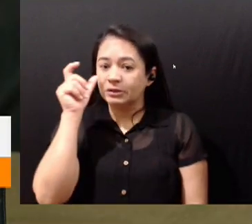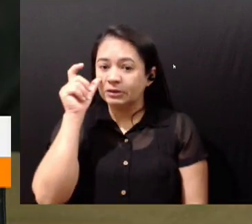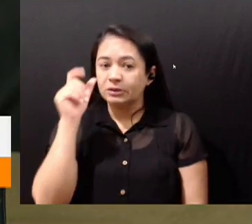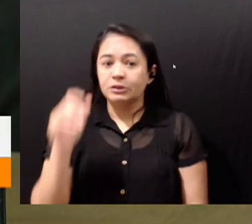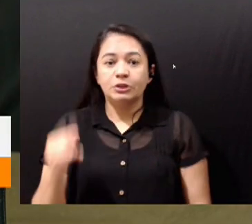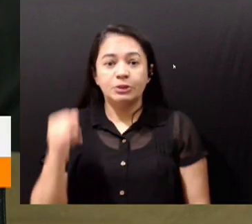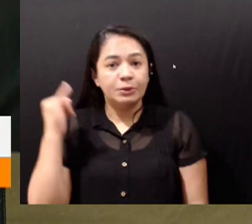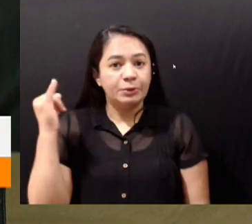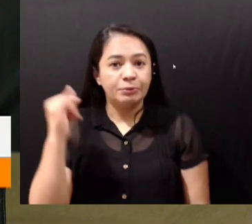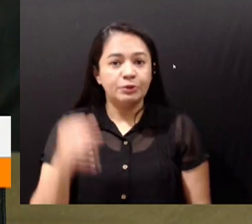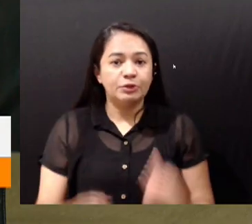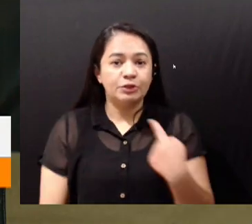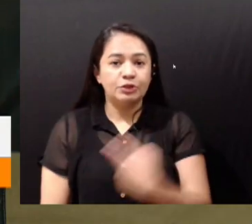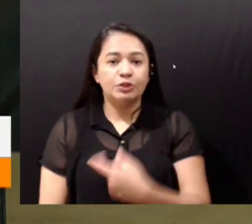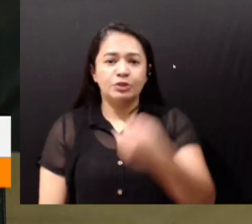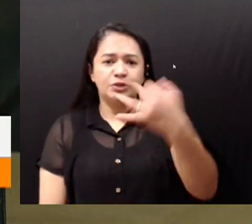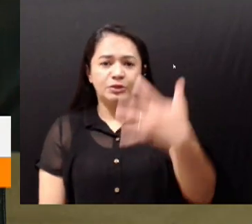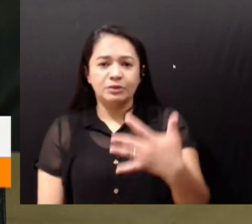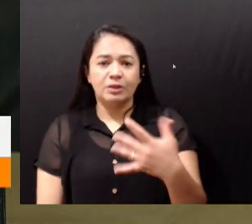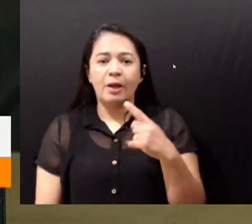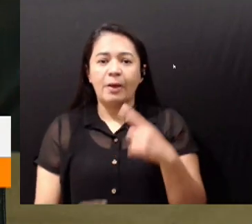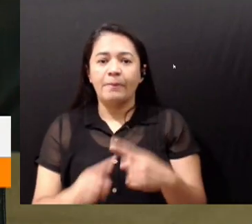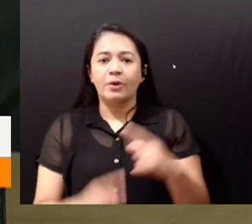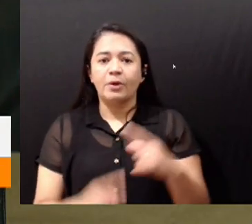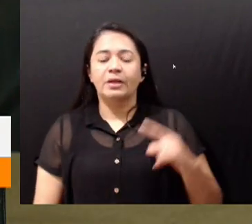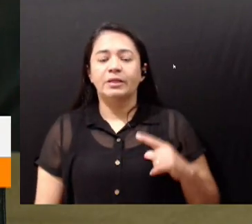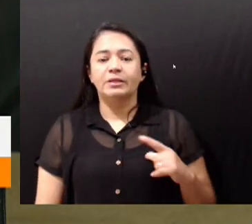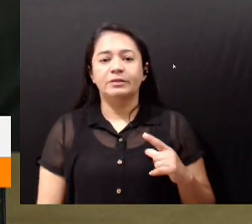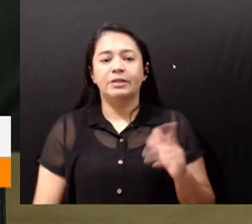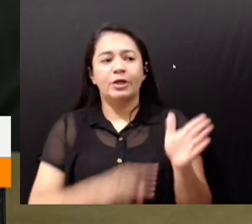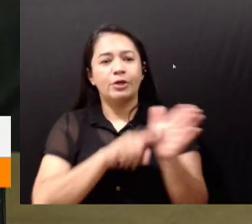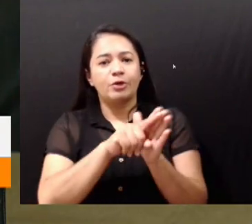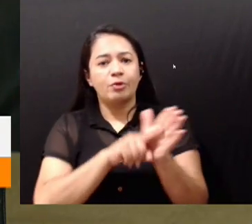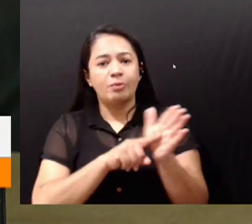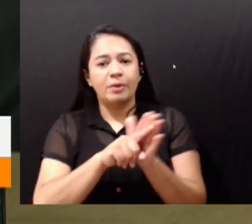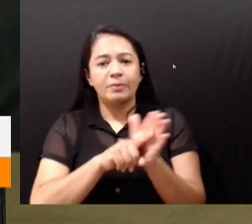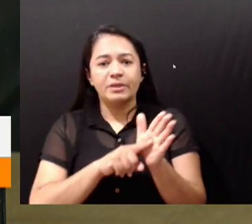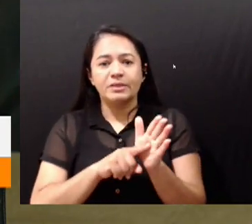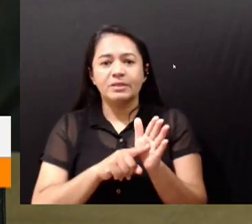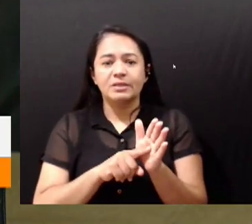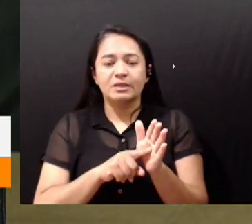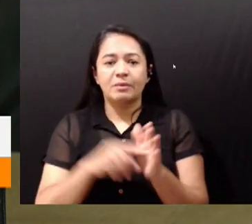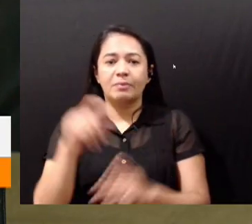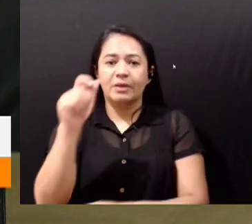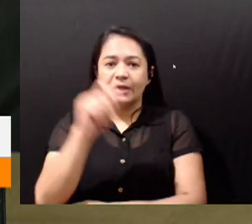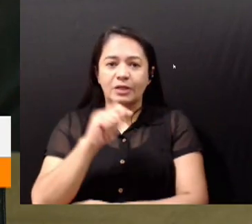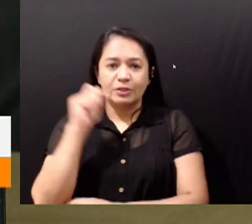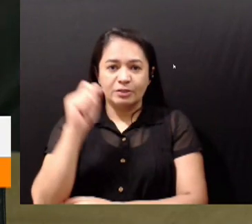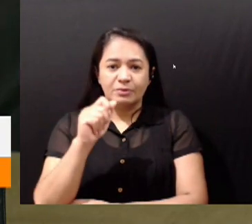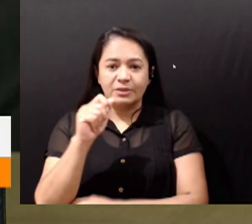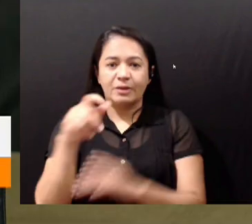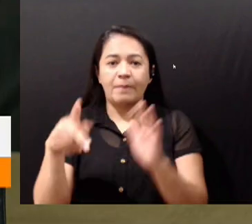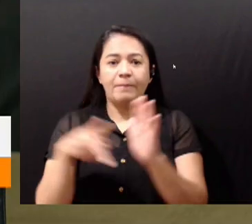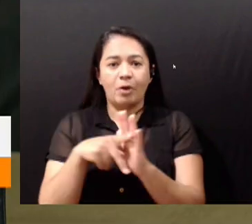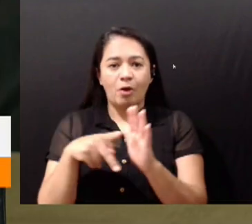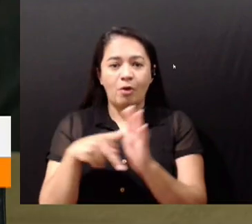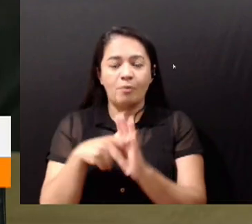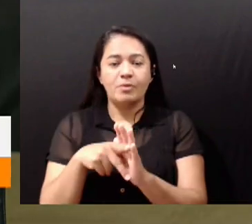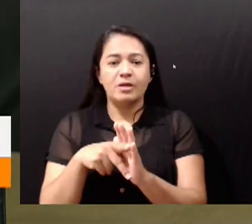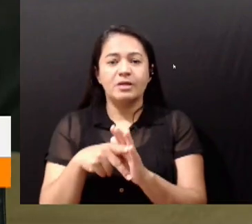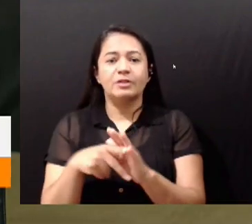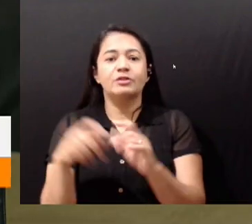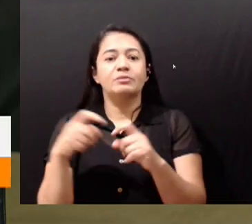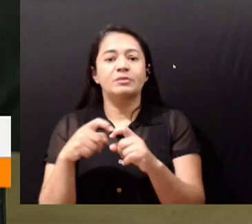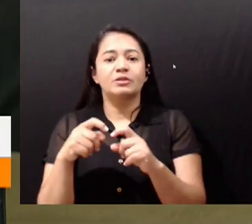falar sobre isso. Tem um levantamento feito pela Associação Brasileira de Nutrologia que revela que pelo menos 7